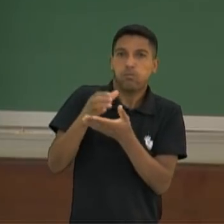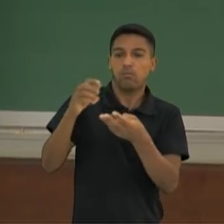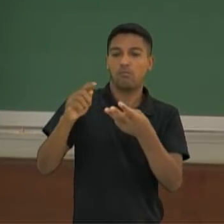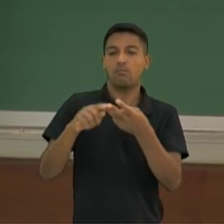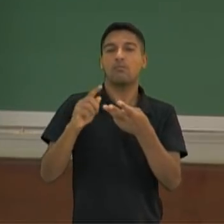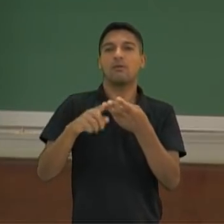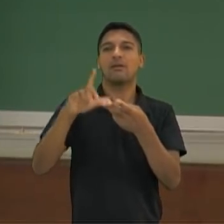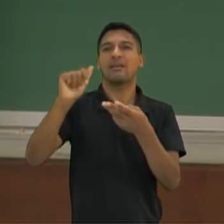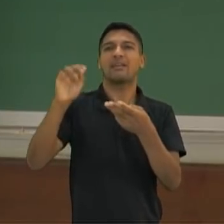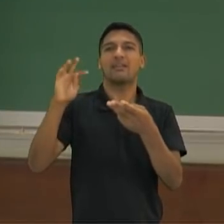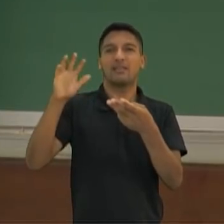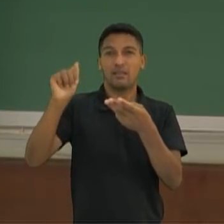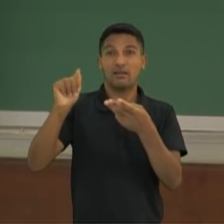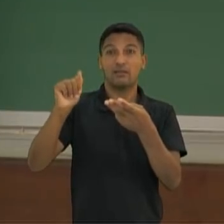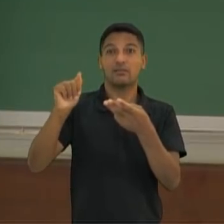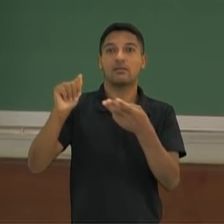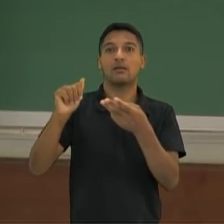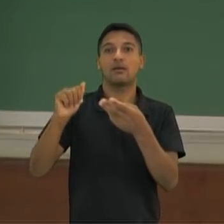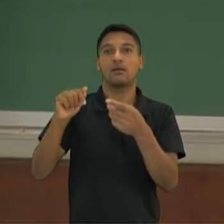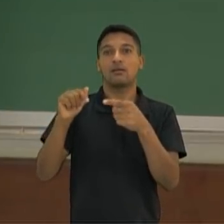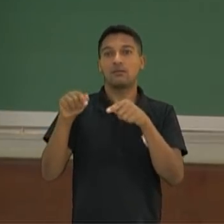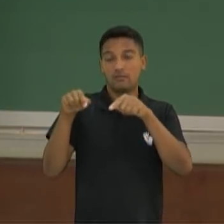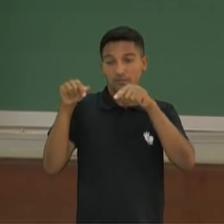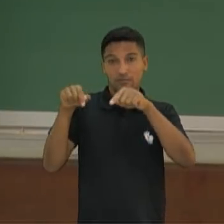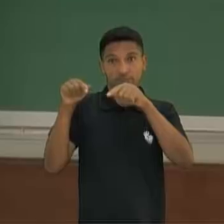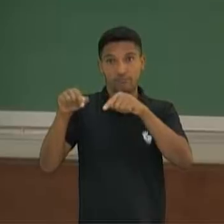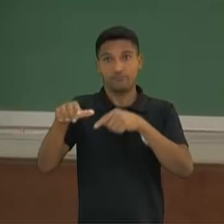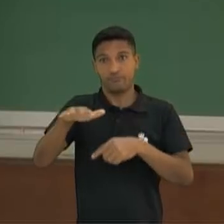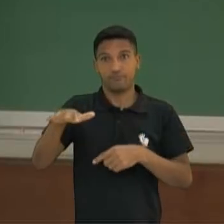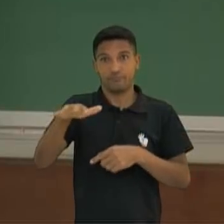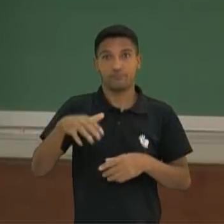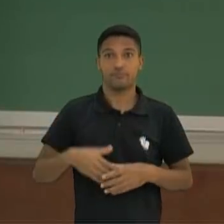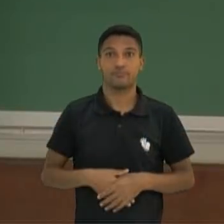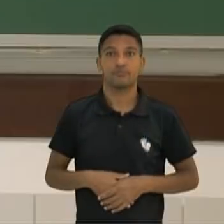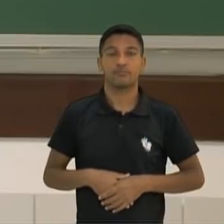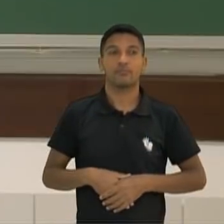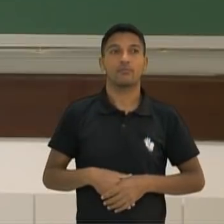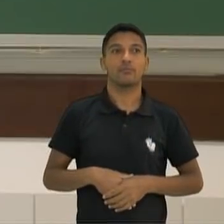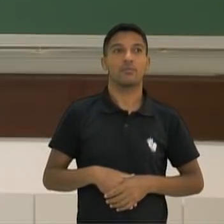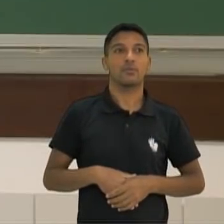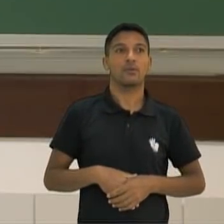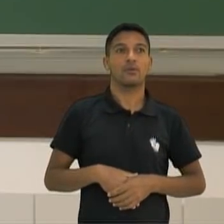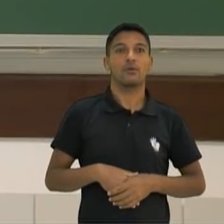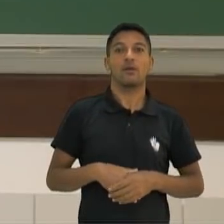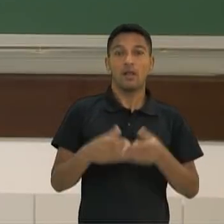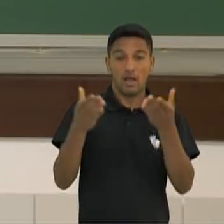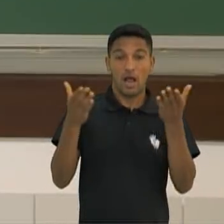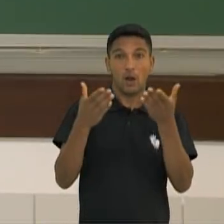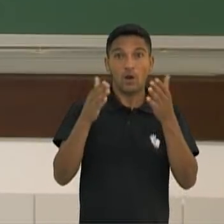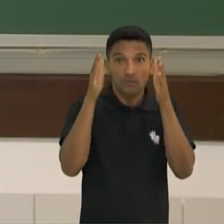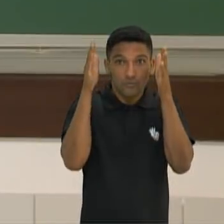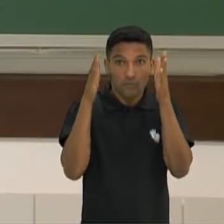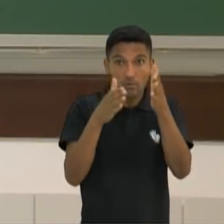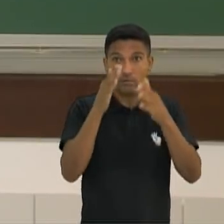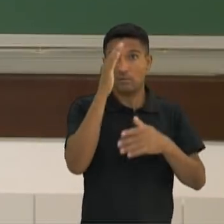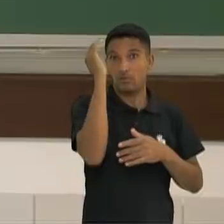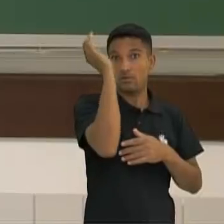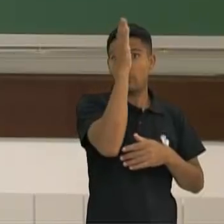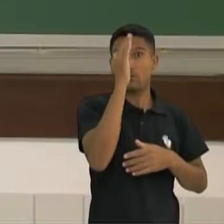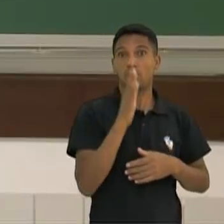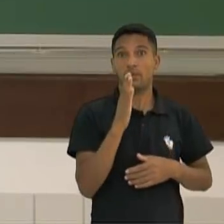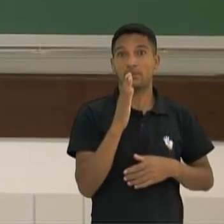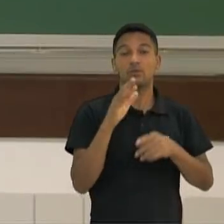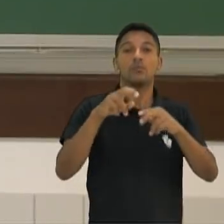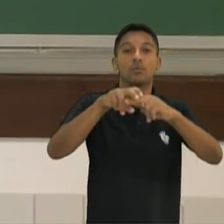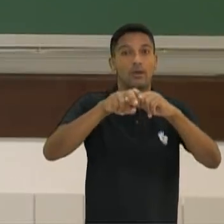parte desse chamado lixo seco, entre aspas. Dentro disso, nós vamos dar um enfoque agora é Brasil, lógico, estamos falando da